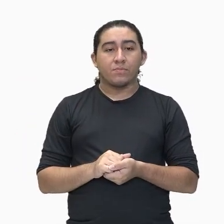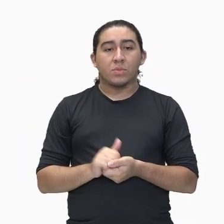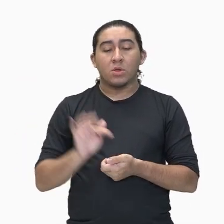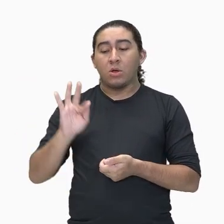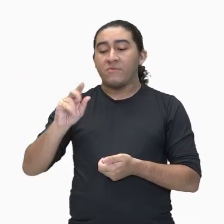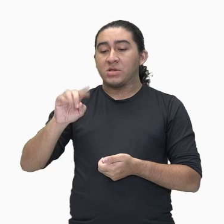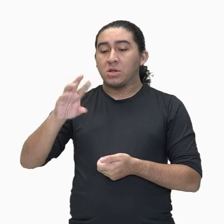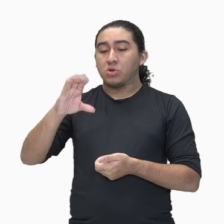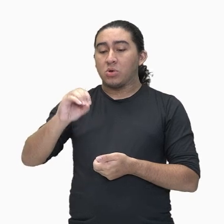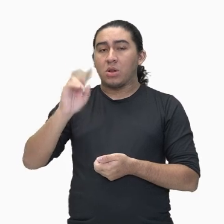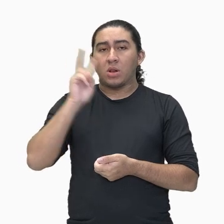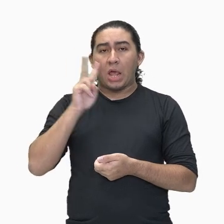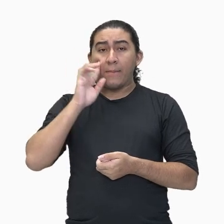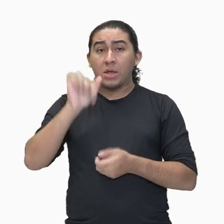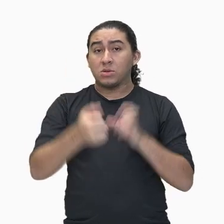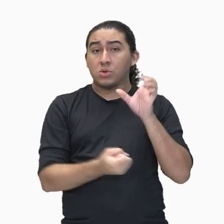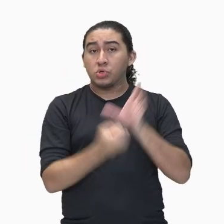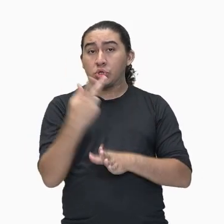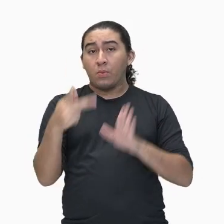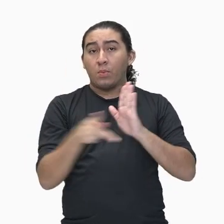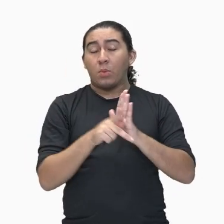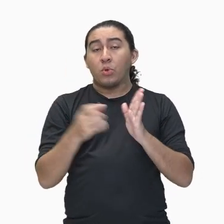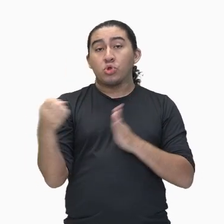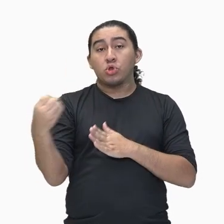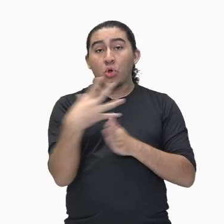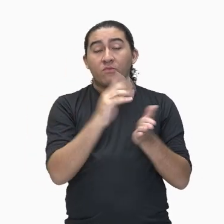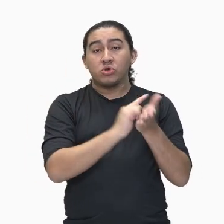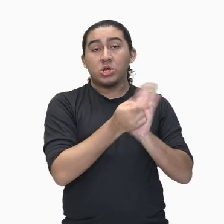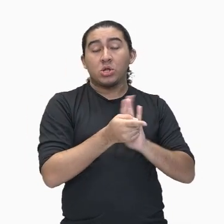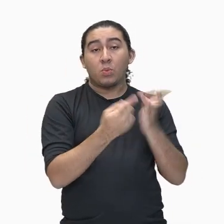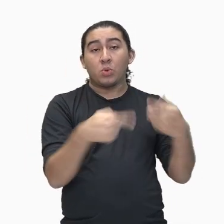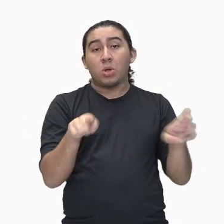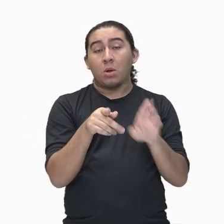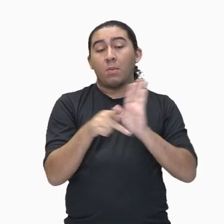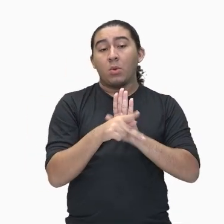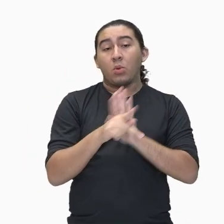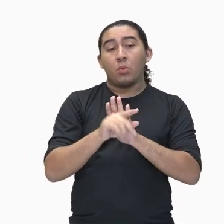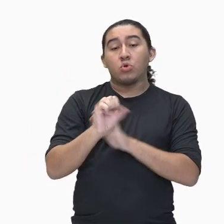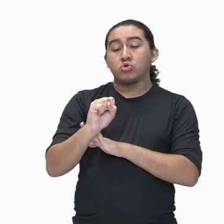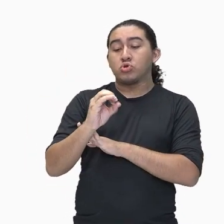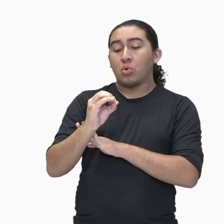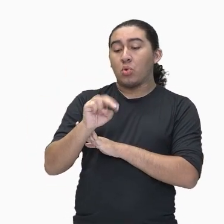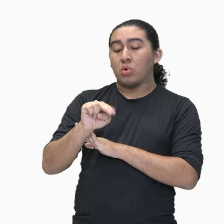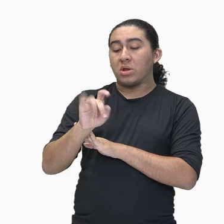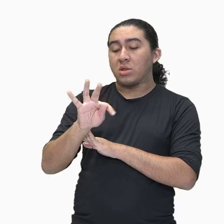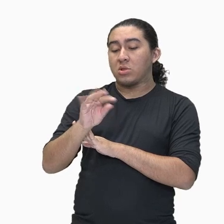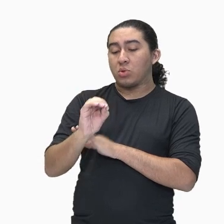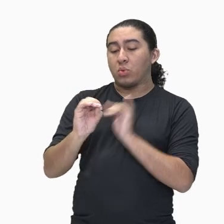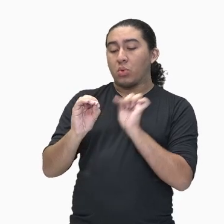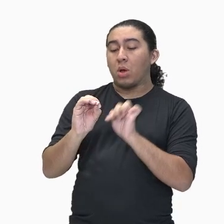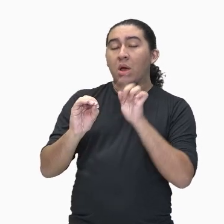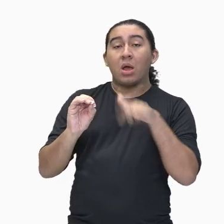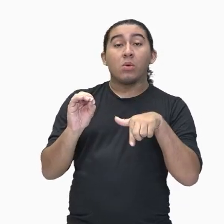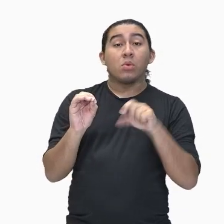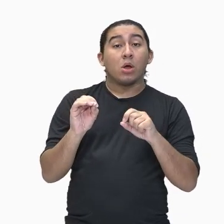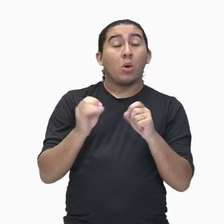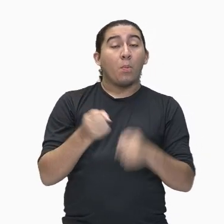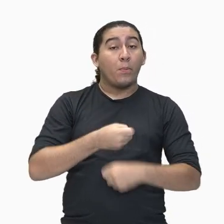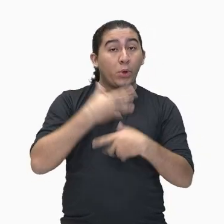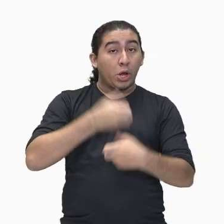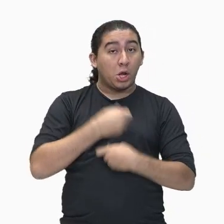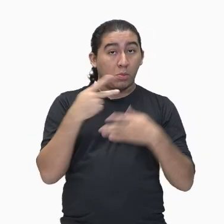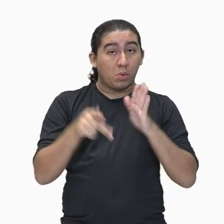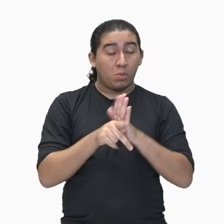mesmo? Foi nessa época que surgiram os poemas de forma fixa? Então, o soneto é um poema de